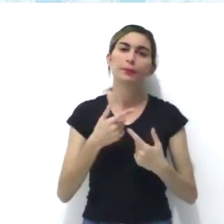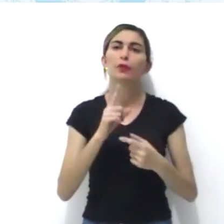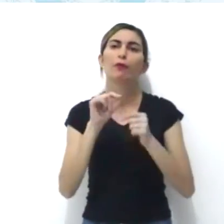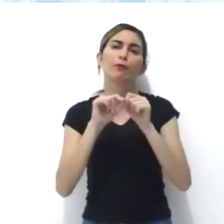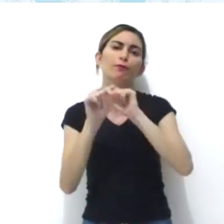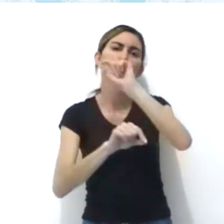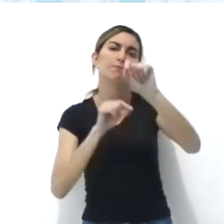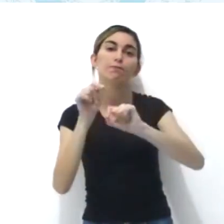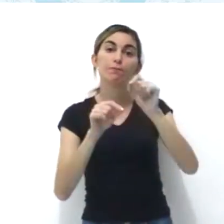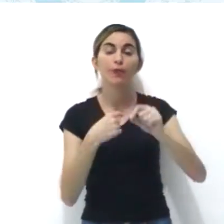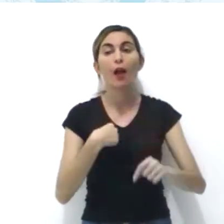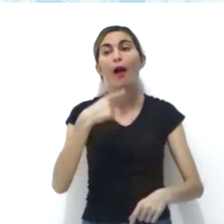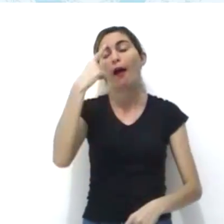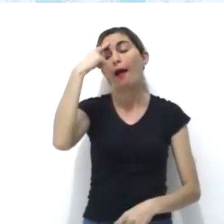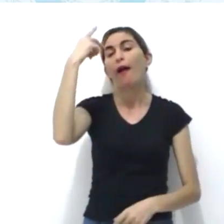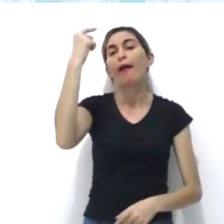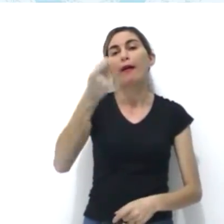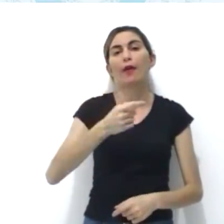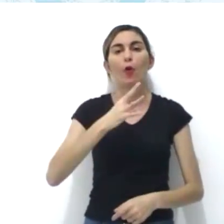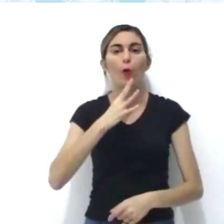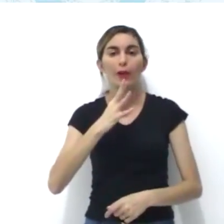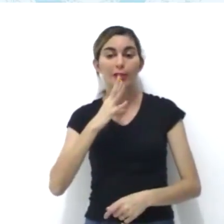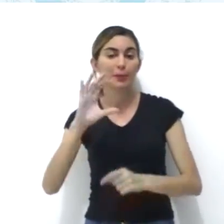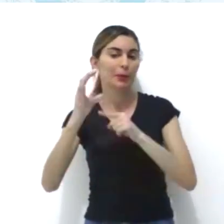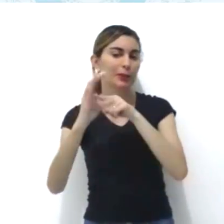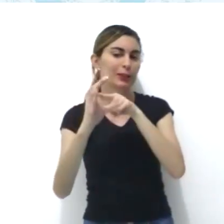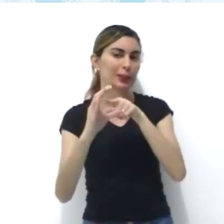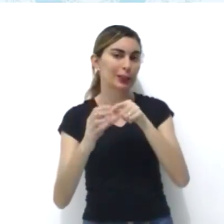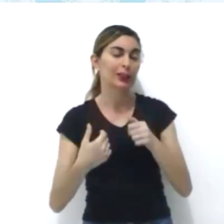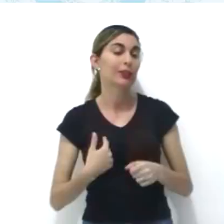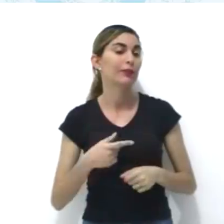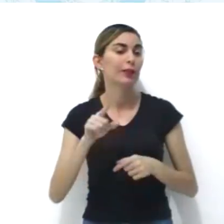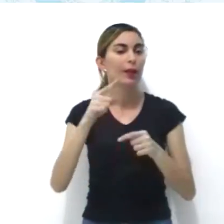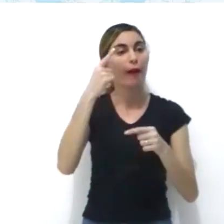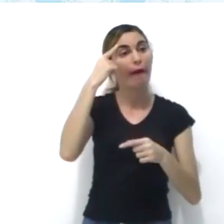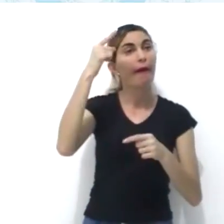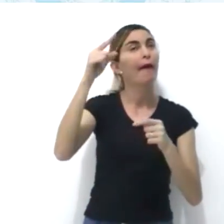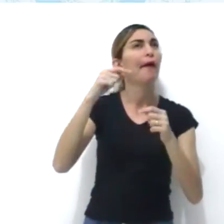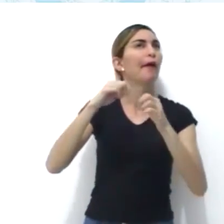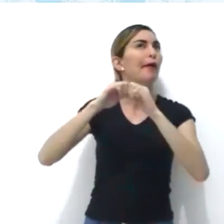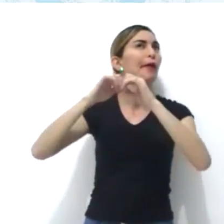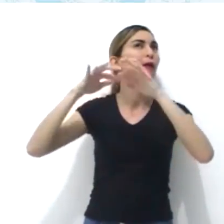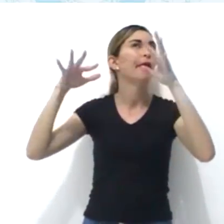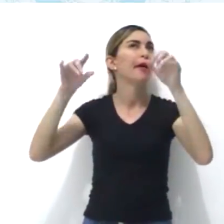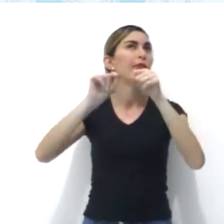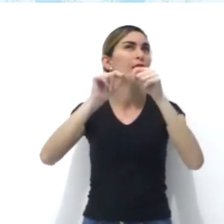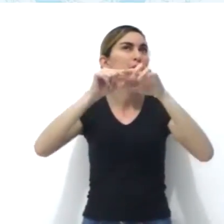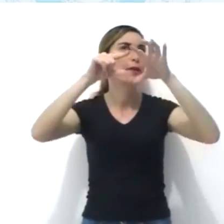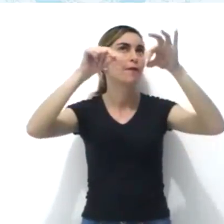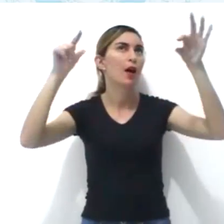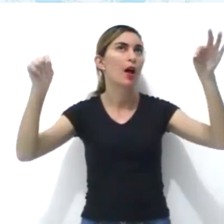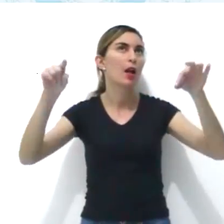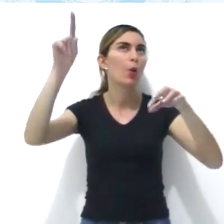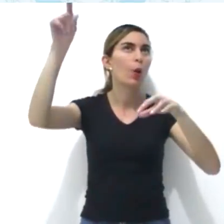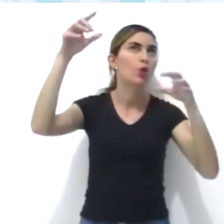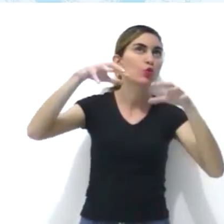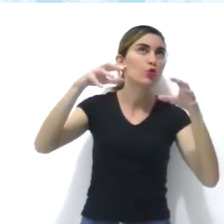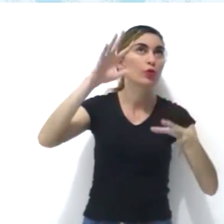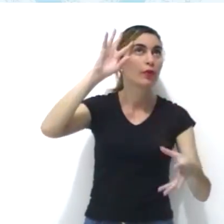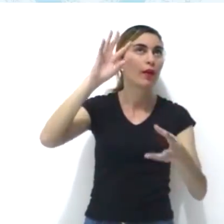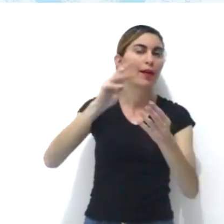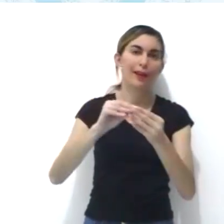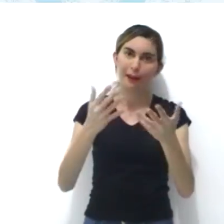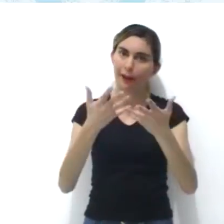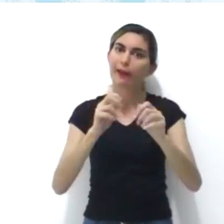mãe. Faço o quê? Ele foi usar os seus conhecimentos científicos e ele idealizou um protótipo de um varal, que